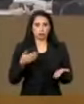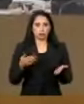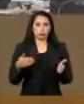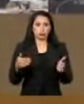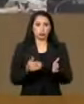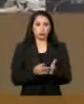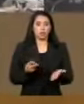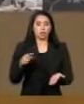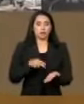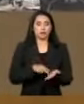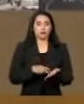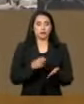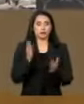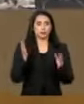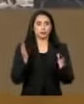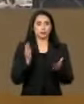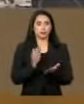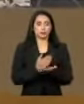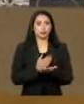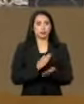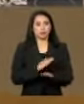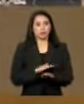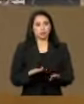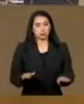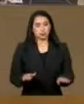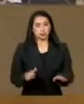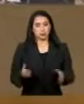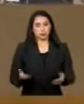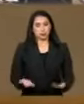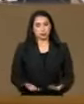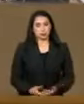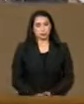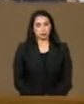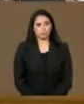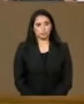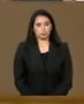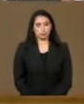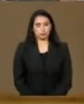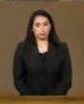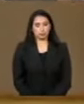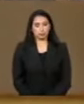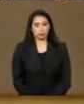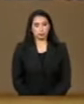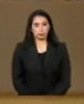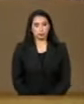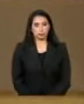Declaro suspensa a sessão.